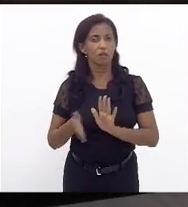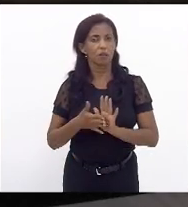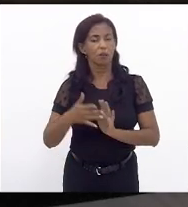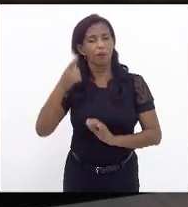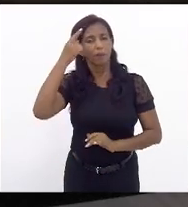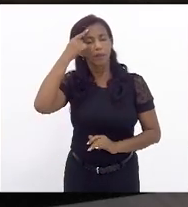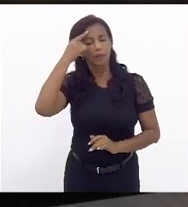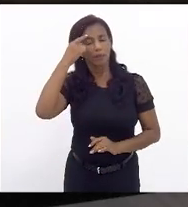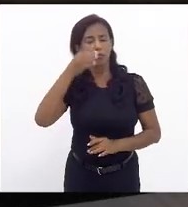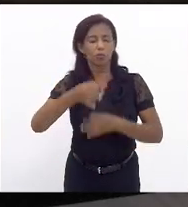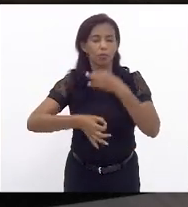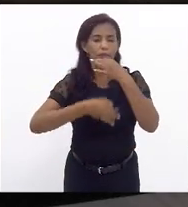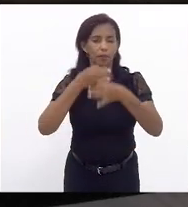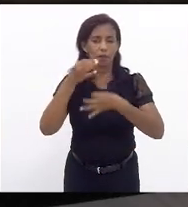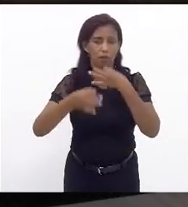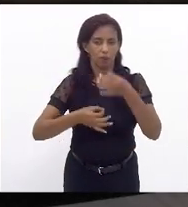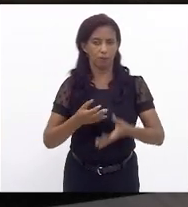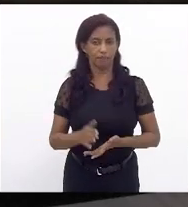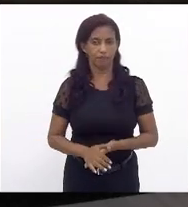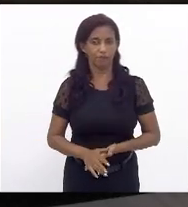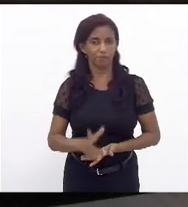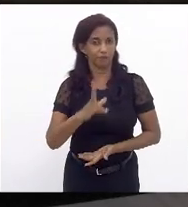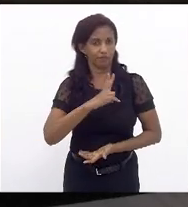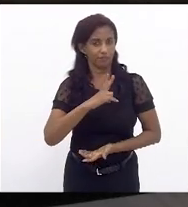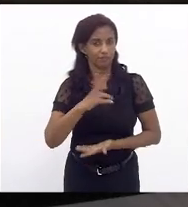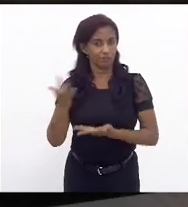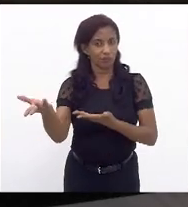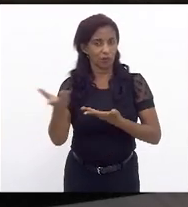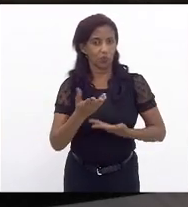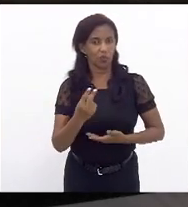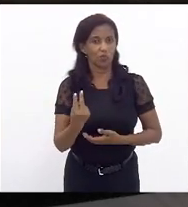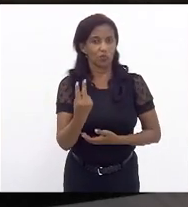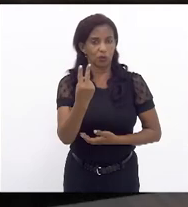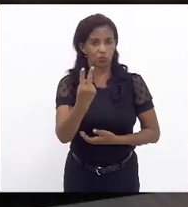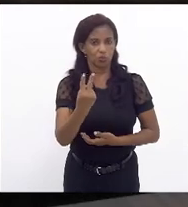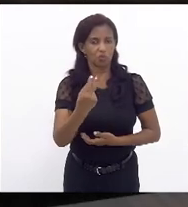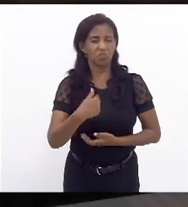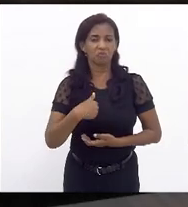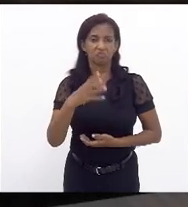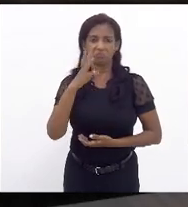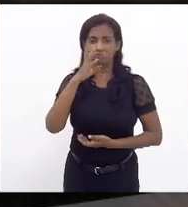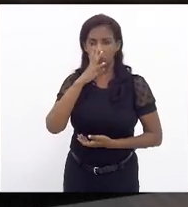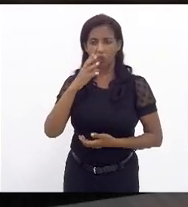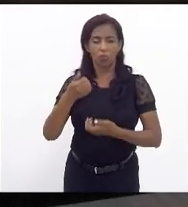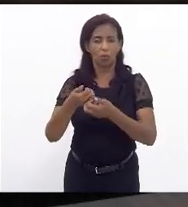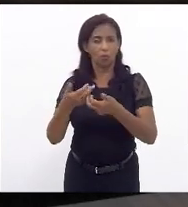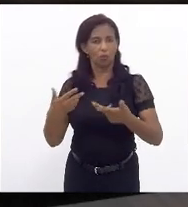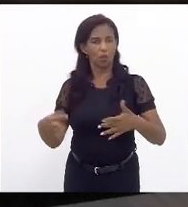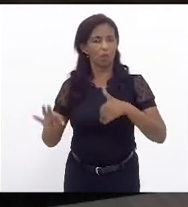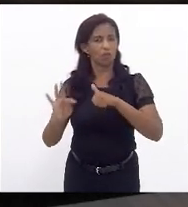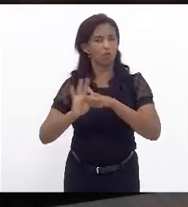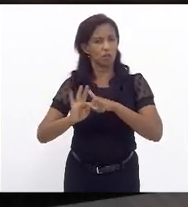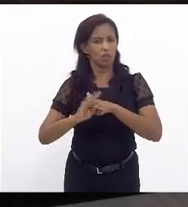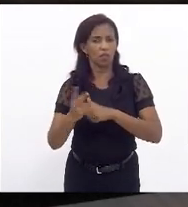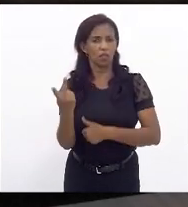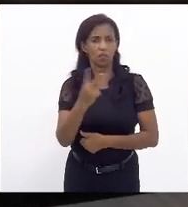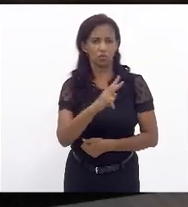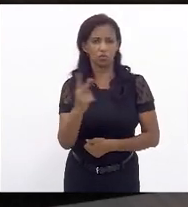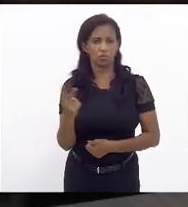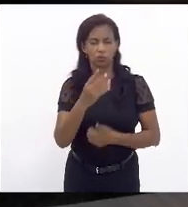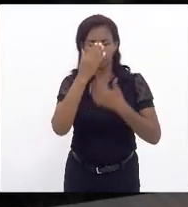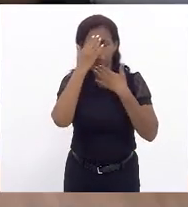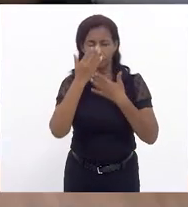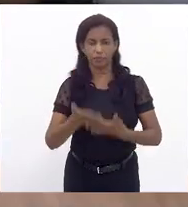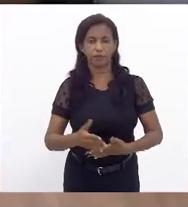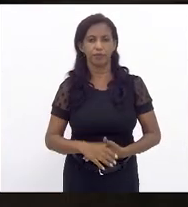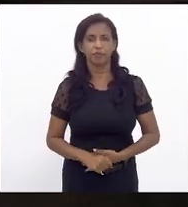pensamento, sua própria opinião. Particularmente, eu chamei os dois em meu gabinete, fiquei muito surpreso com a qualidade técnica de ambos os indicados. Obrigado,